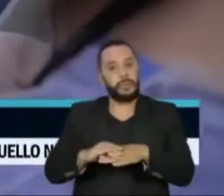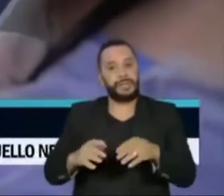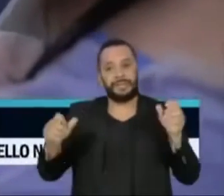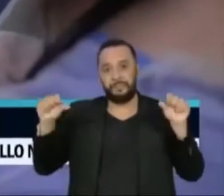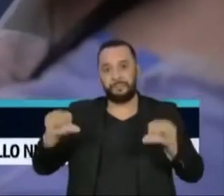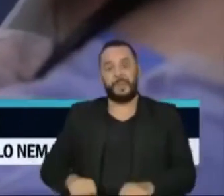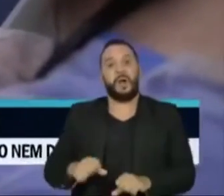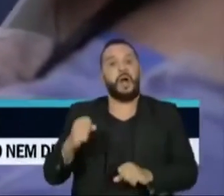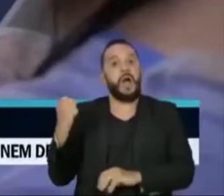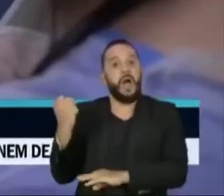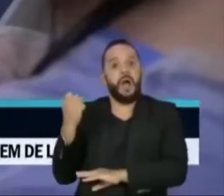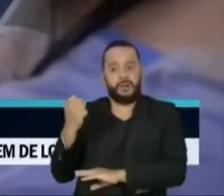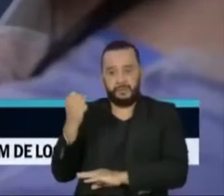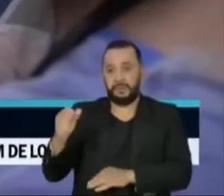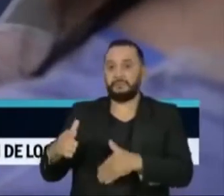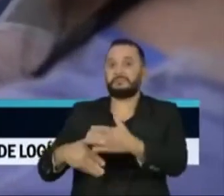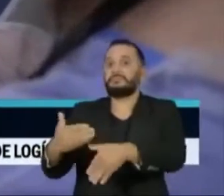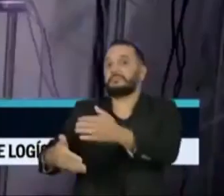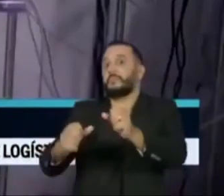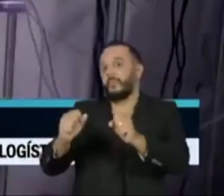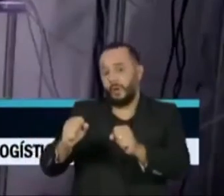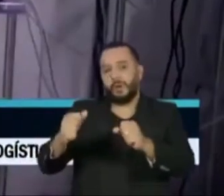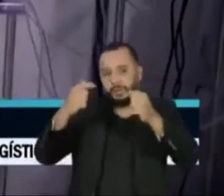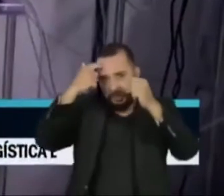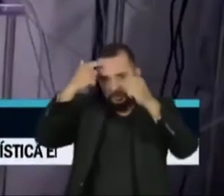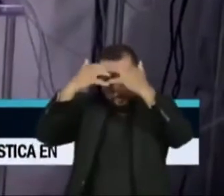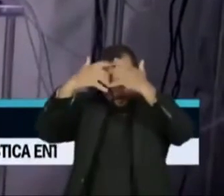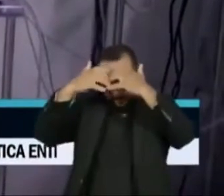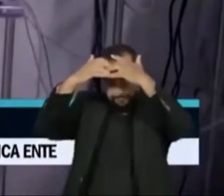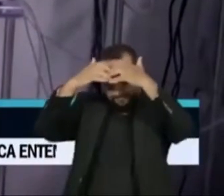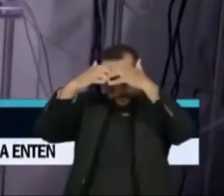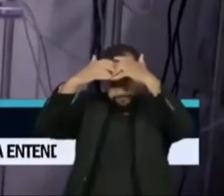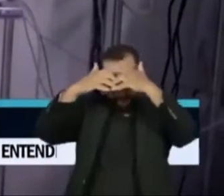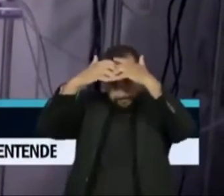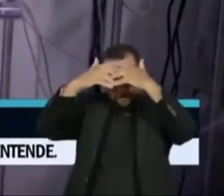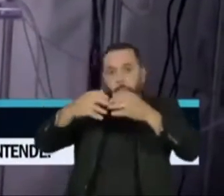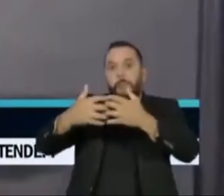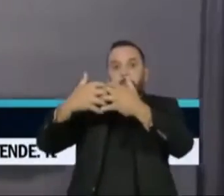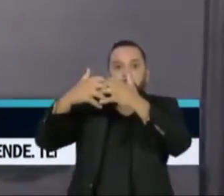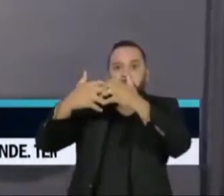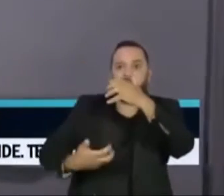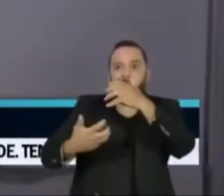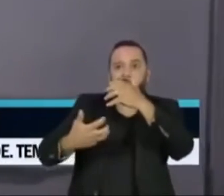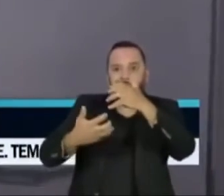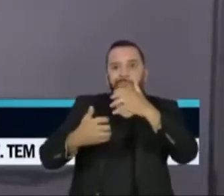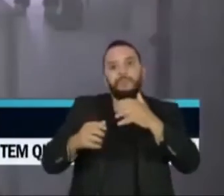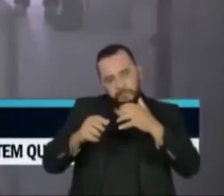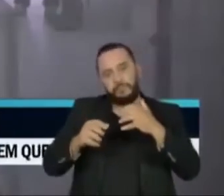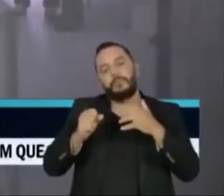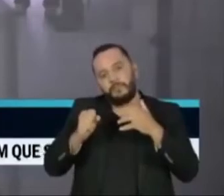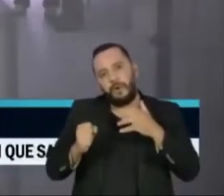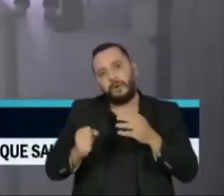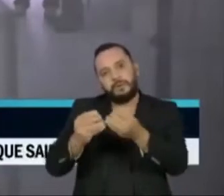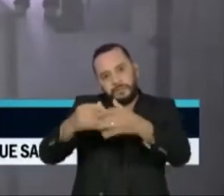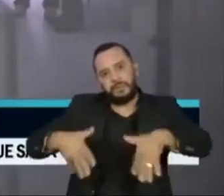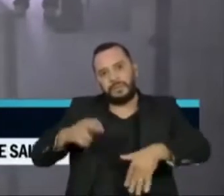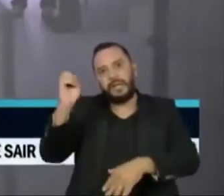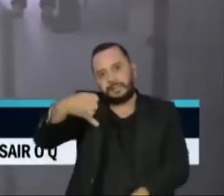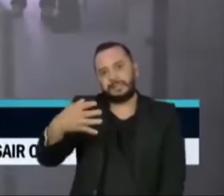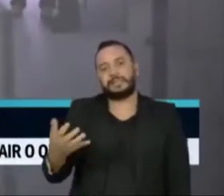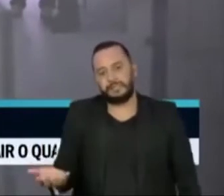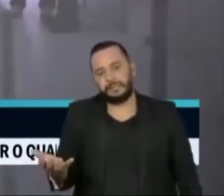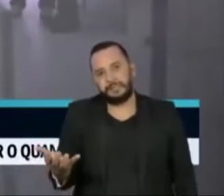mais grave, que eventualmente pode afetar o seu sistema nervoso de maneira até, né, a gente não sabe ainda, mas talvez de maneira